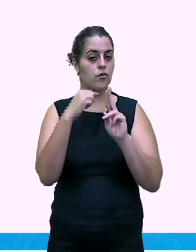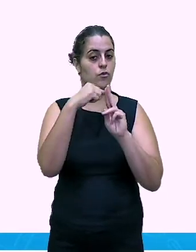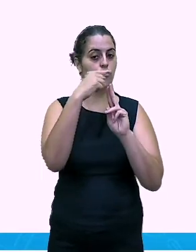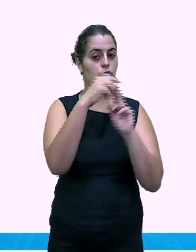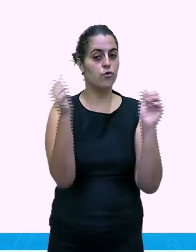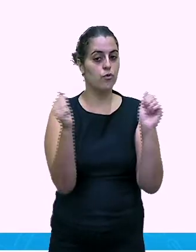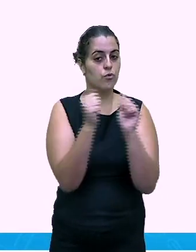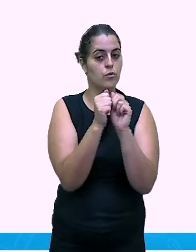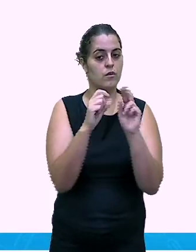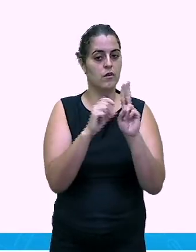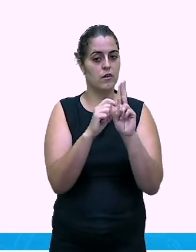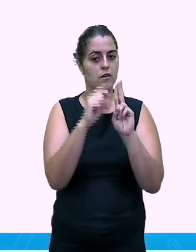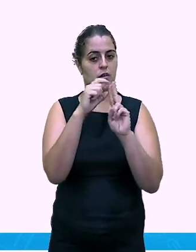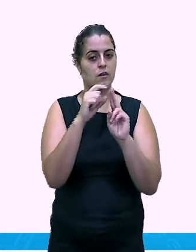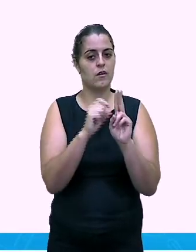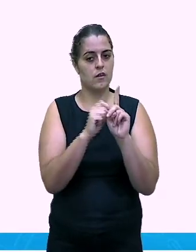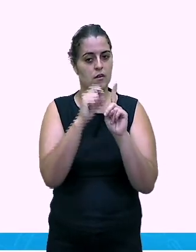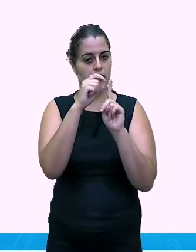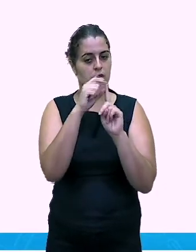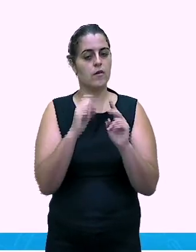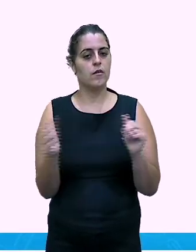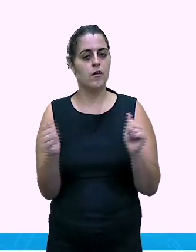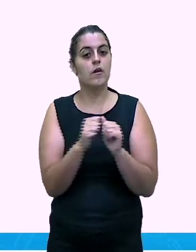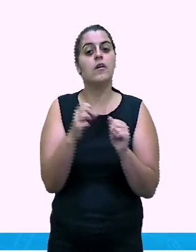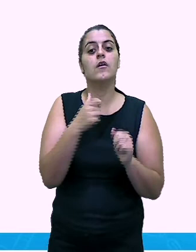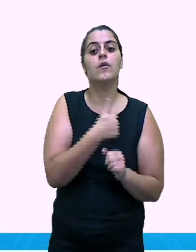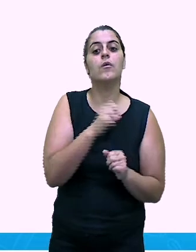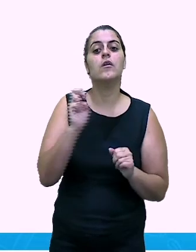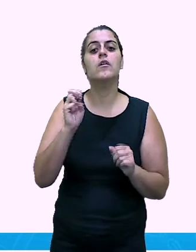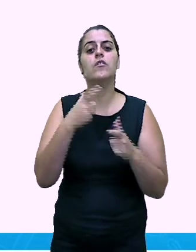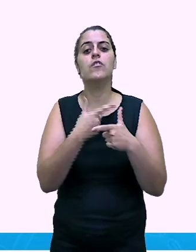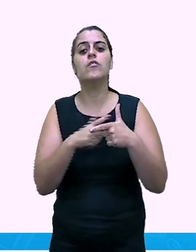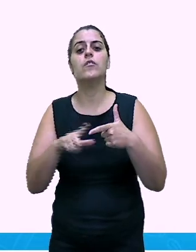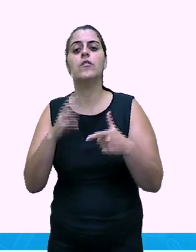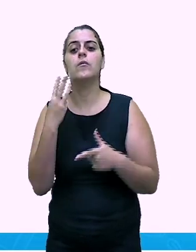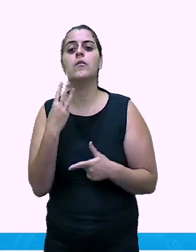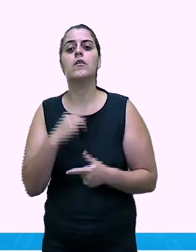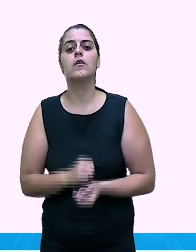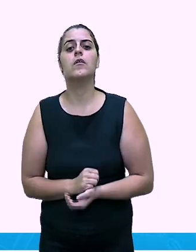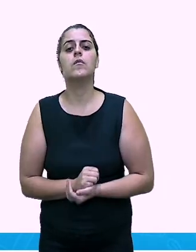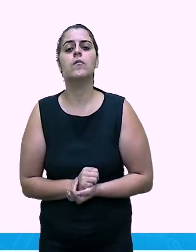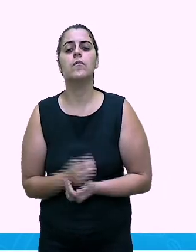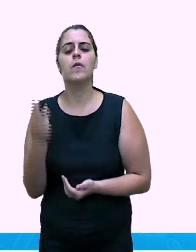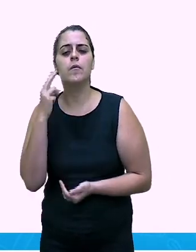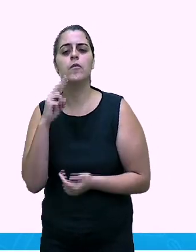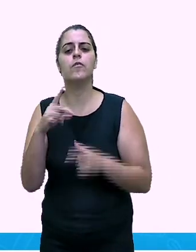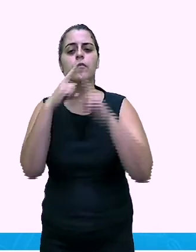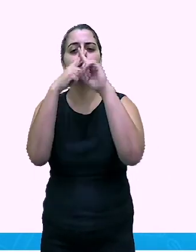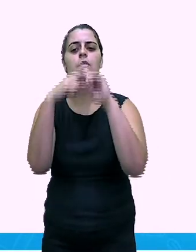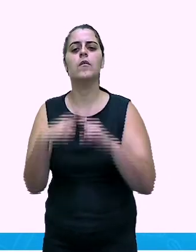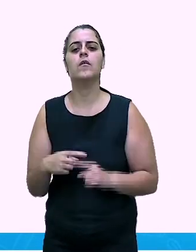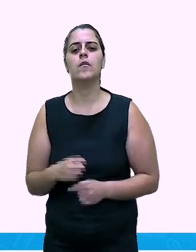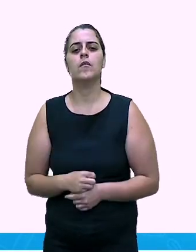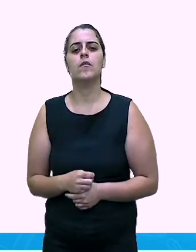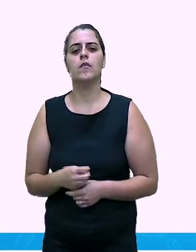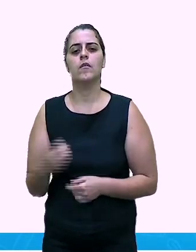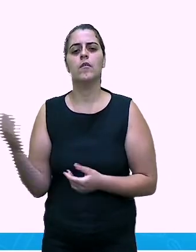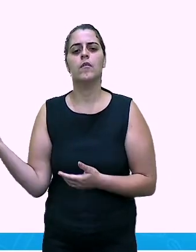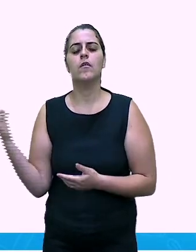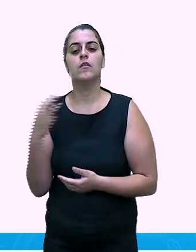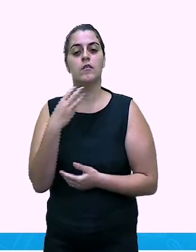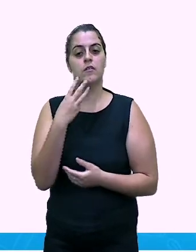exatamente o resultado 15? Vamos analisar lá na ferramenta da tabuada. Olha só aqui, ó, 3